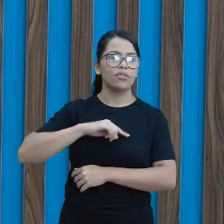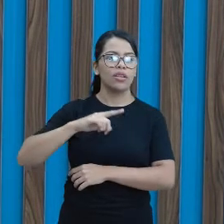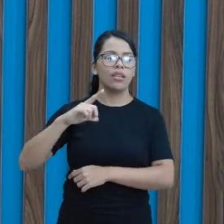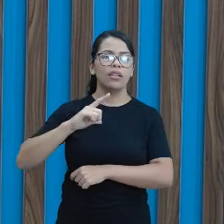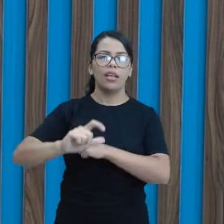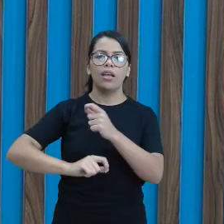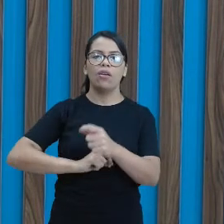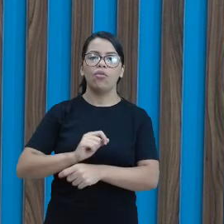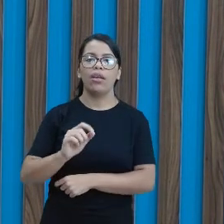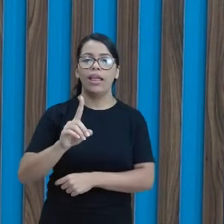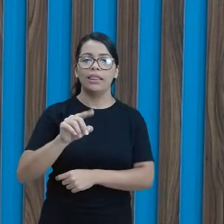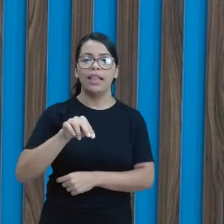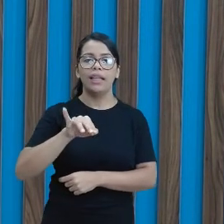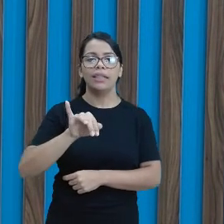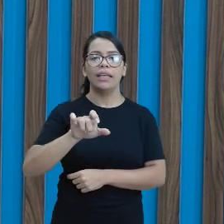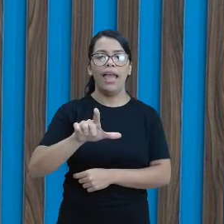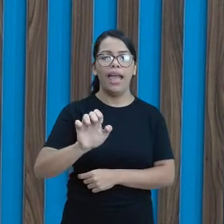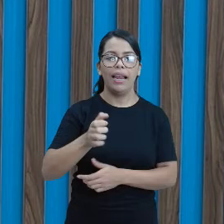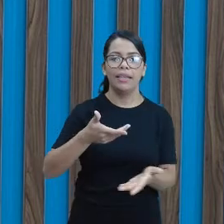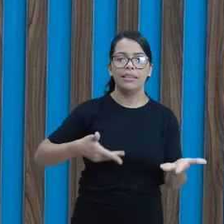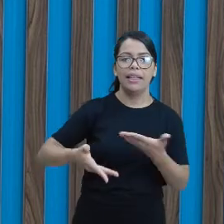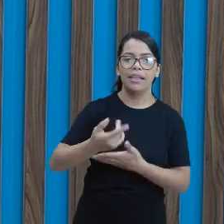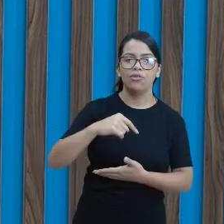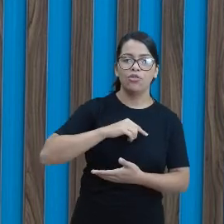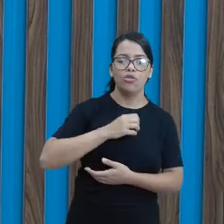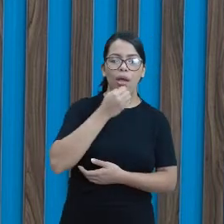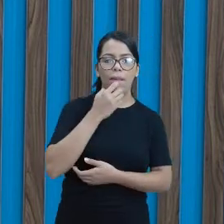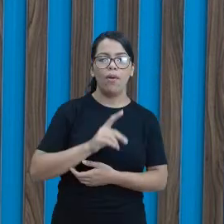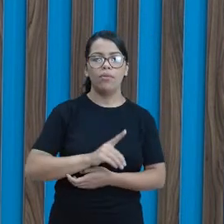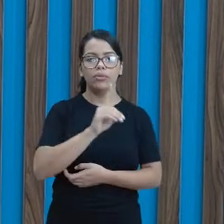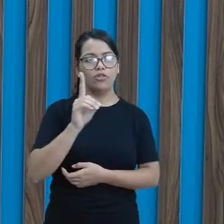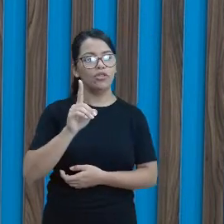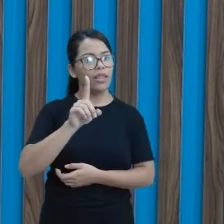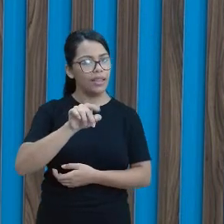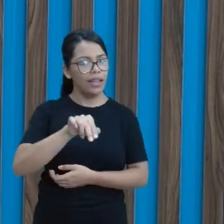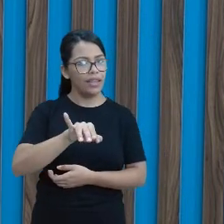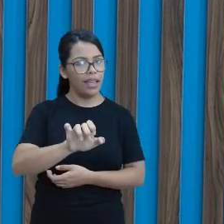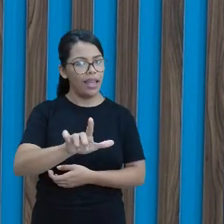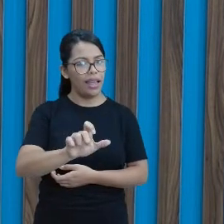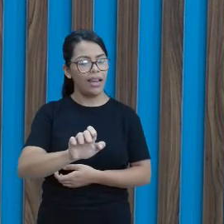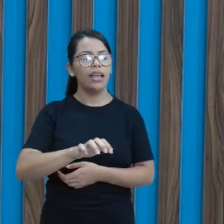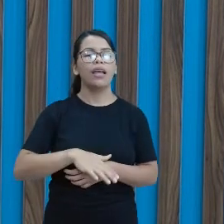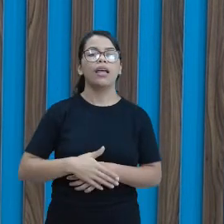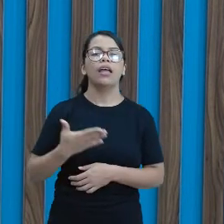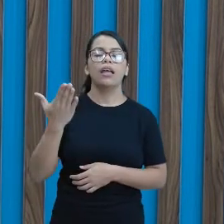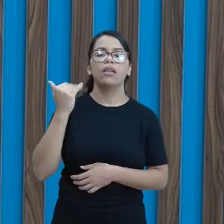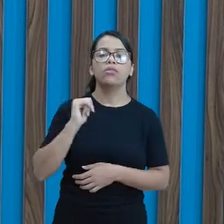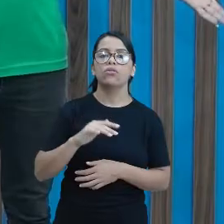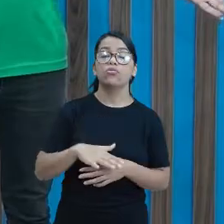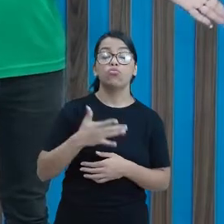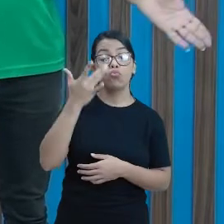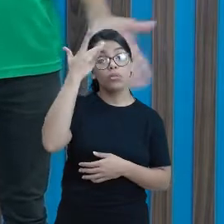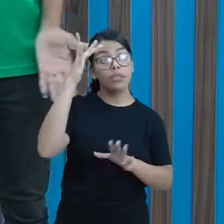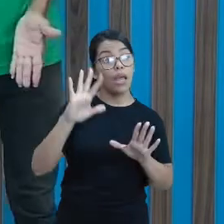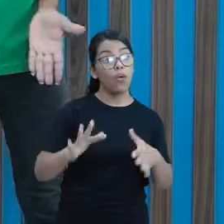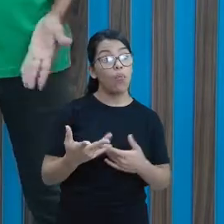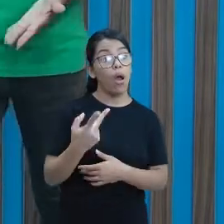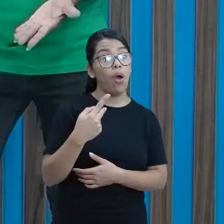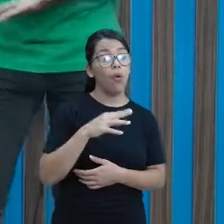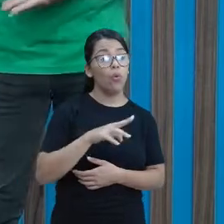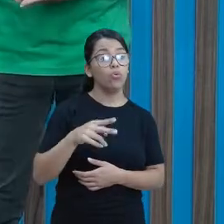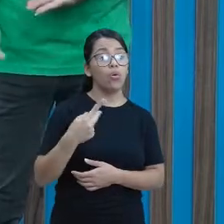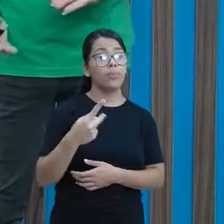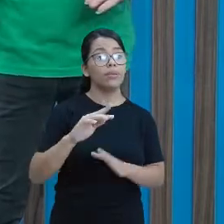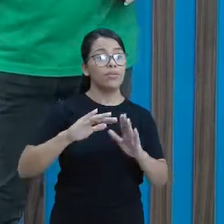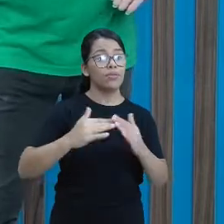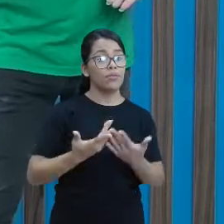queridíssima Daniela interagindo conosco, estou aqui respondendo o bom dia dela. Bom dia, Daniele. Só não Oi. disse a escola dela, né? Pois é, Daniela. Diz aí qual é a escola para a gente mandar um